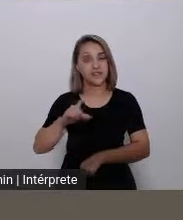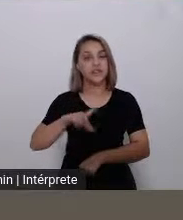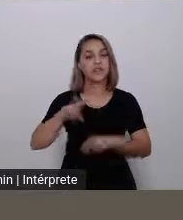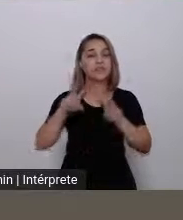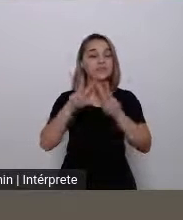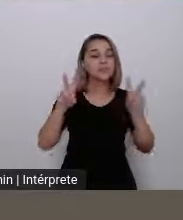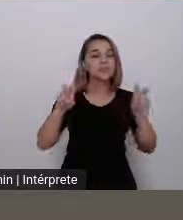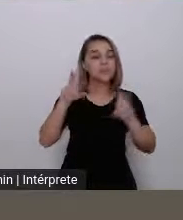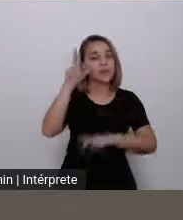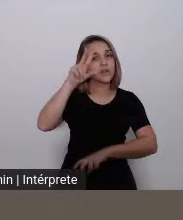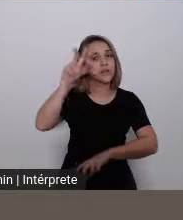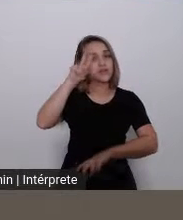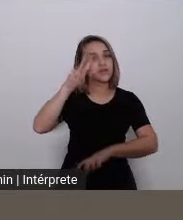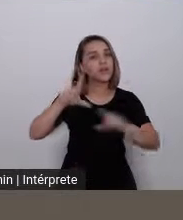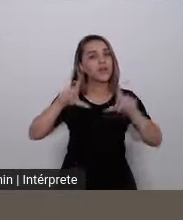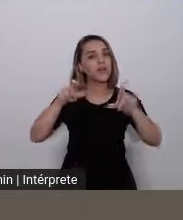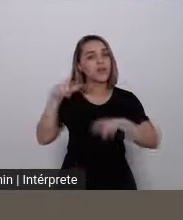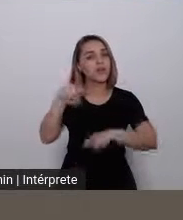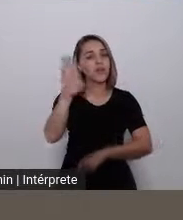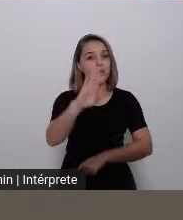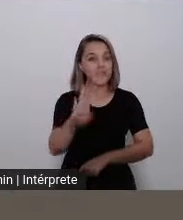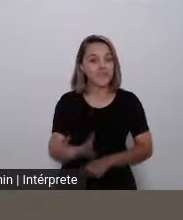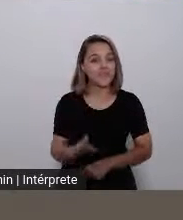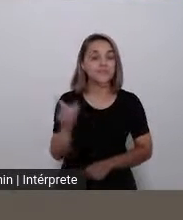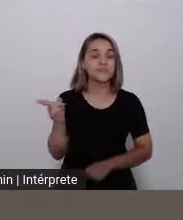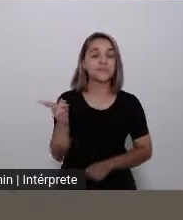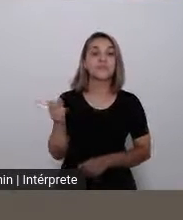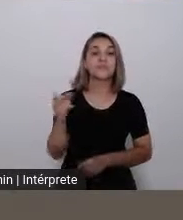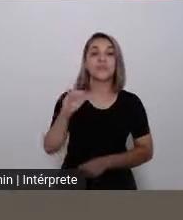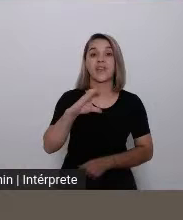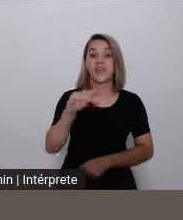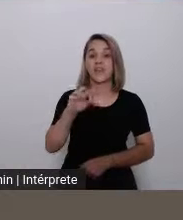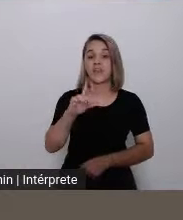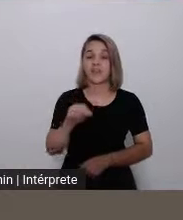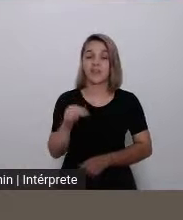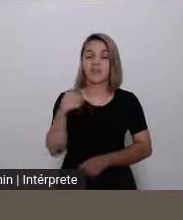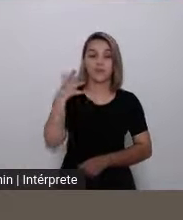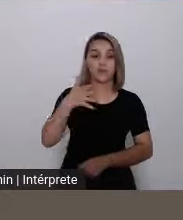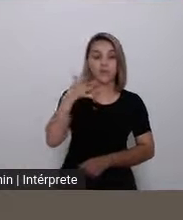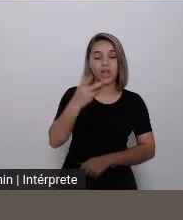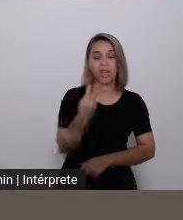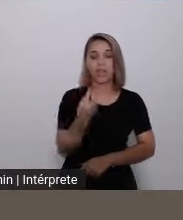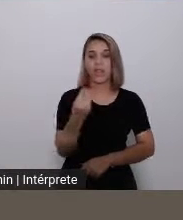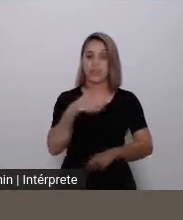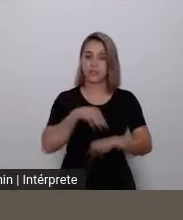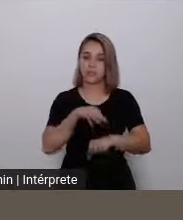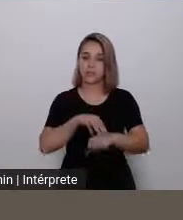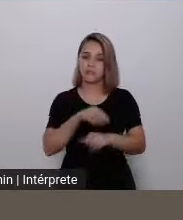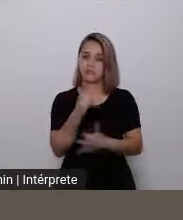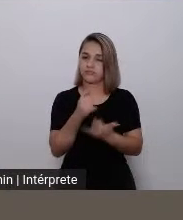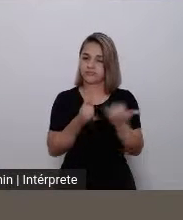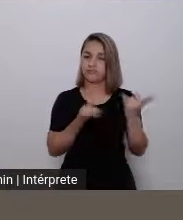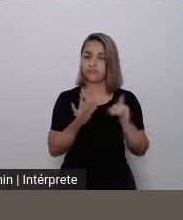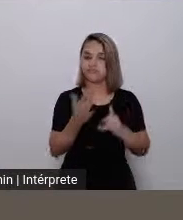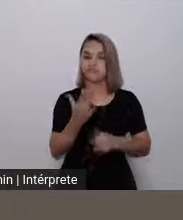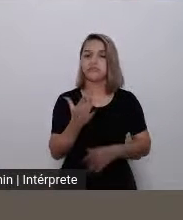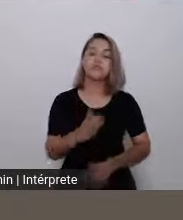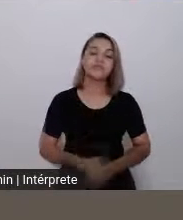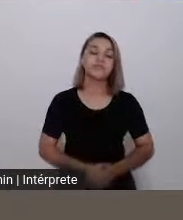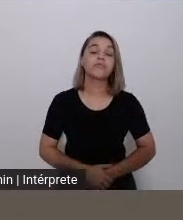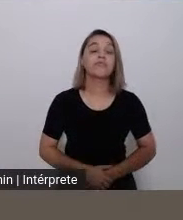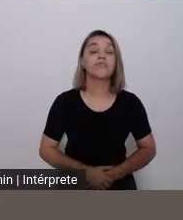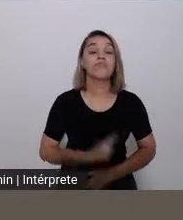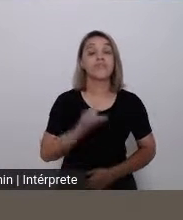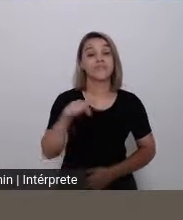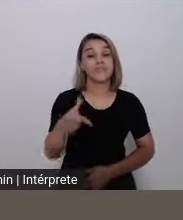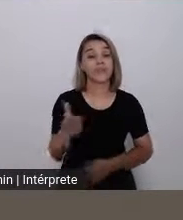brasileira. O Ricardo vai fazer uma fala aqui de aproximadamente 30 minutos. Em seguida, a gente vai contar